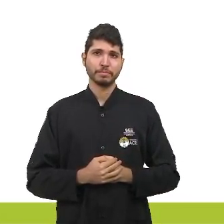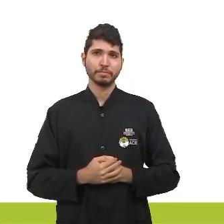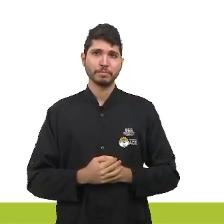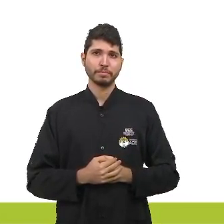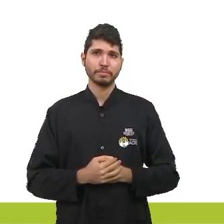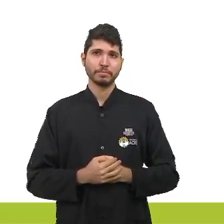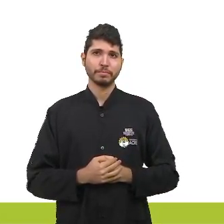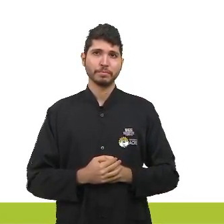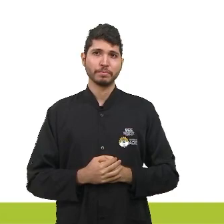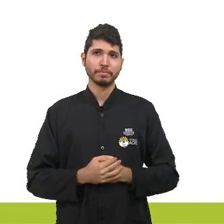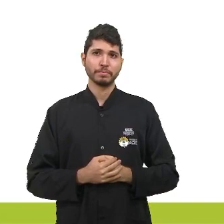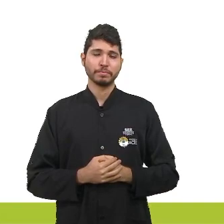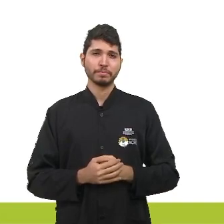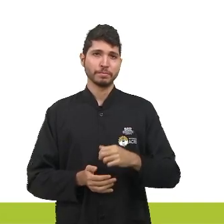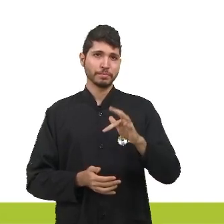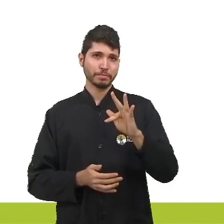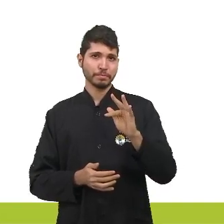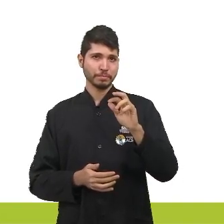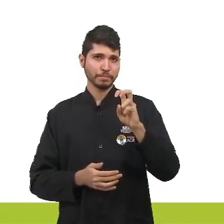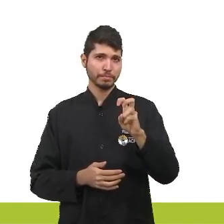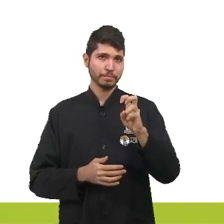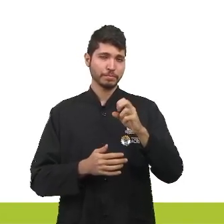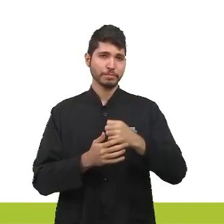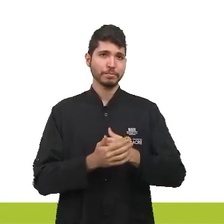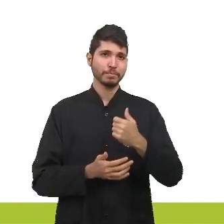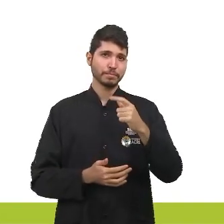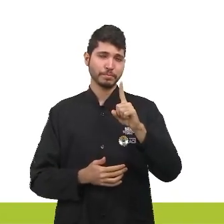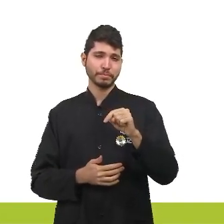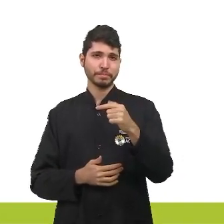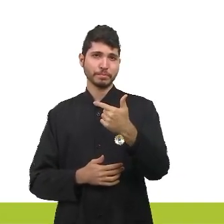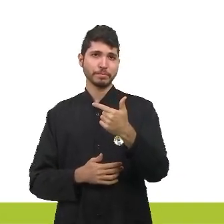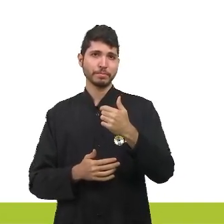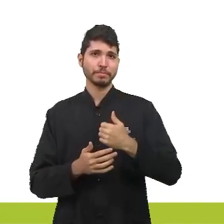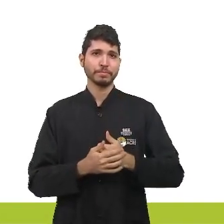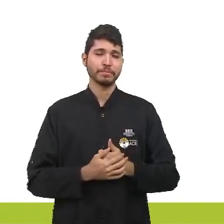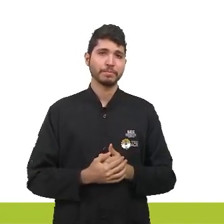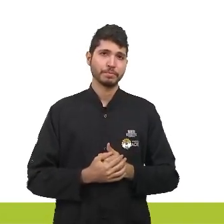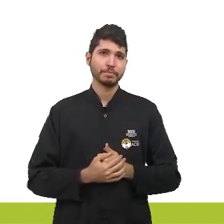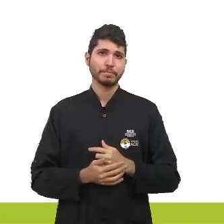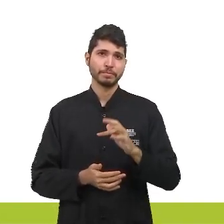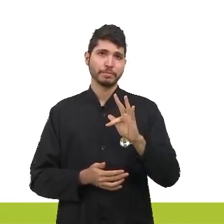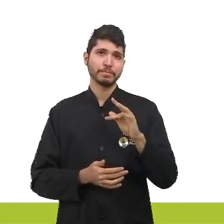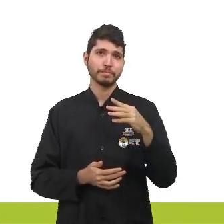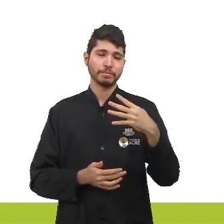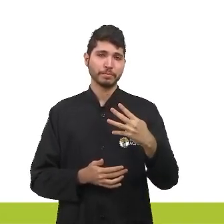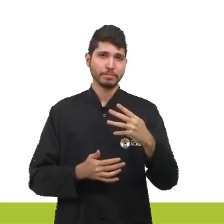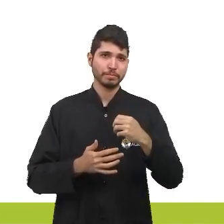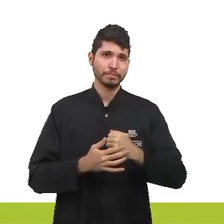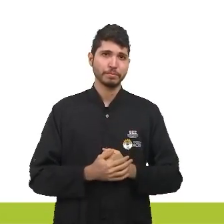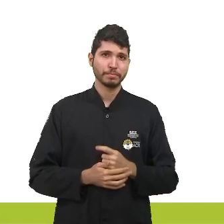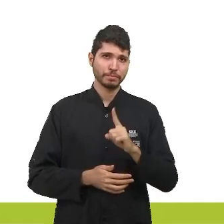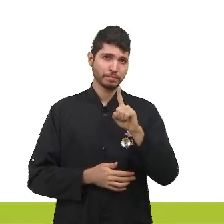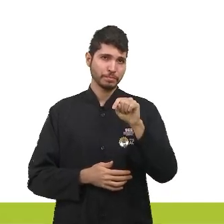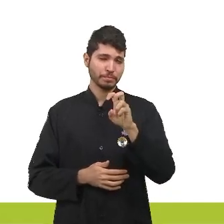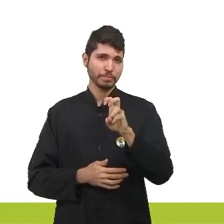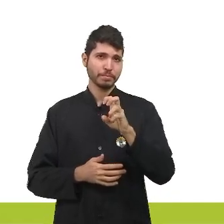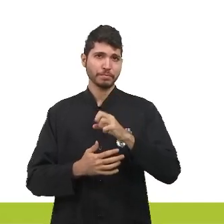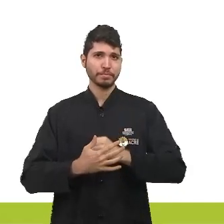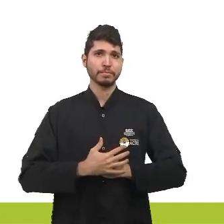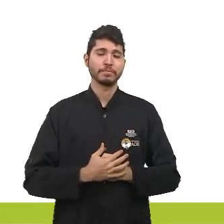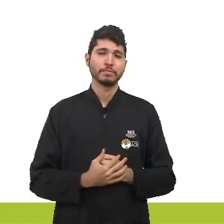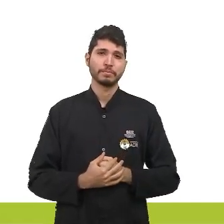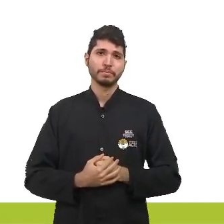F5 é 2 e logo F4 é 5.